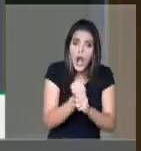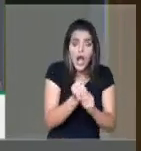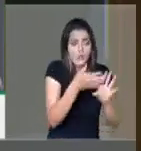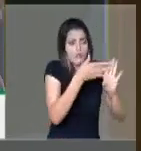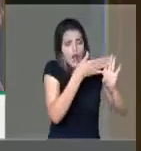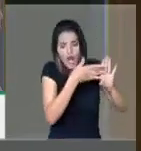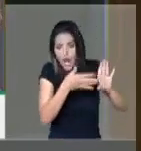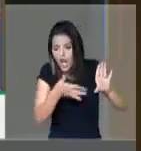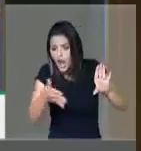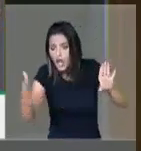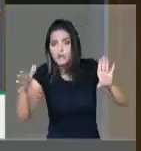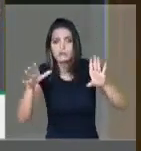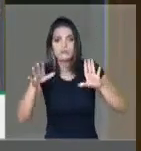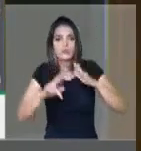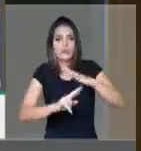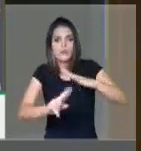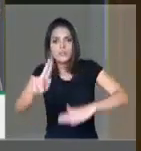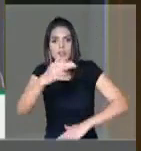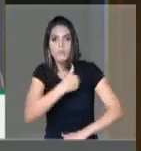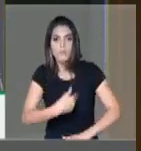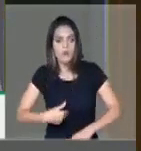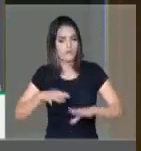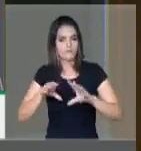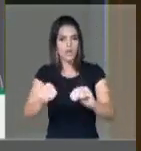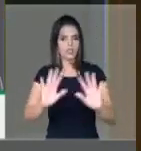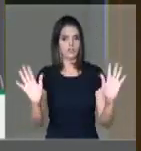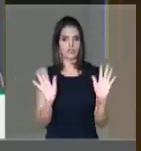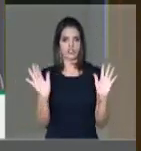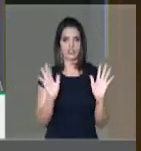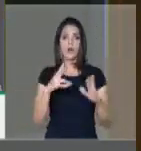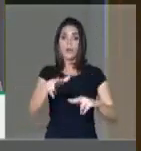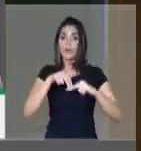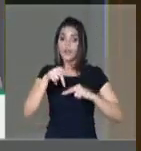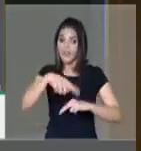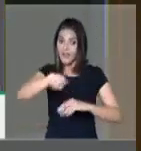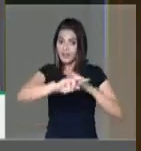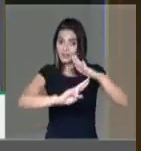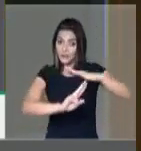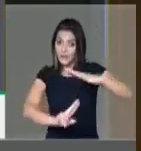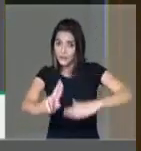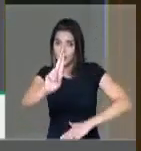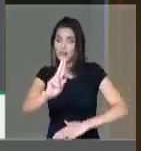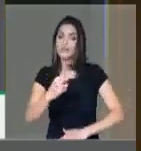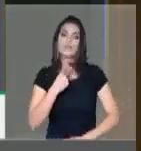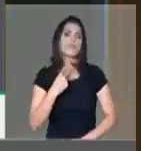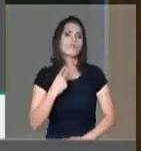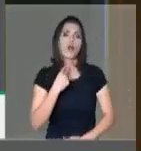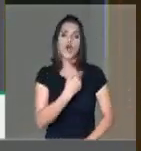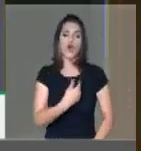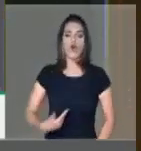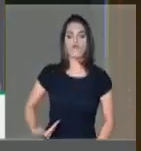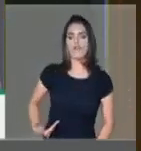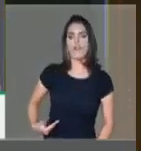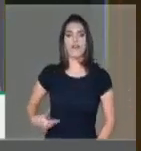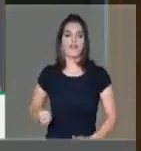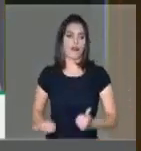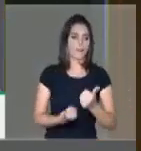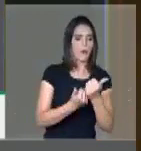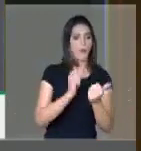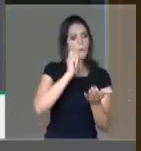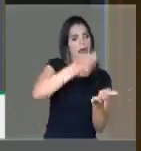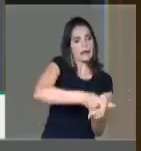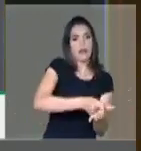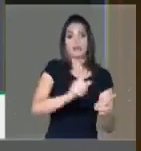universidades públicas do mundo inteiro, justamente por assegurar que elas não podem ser tuteladas por governos, a fim